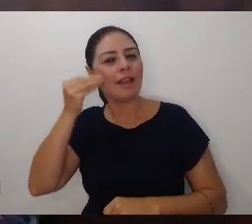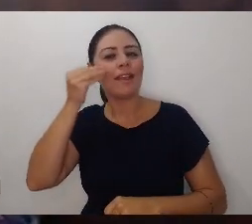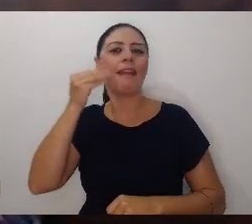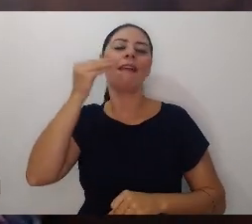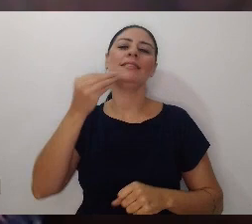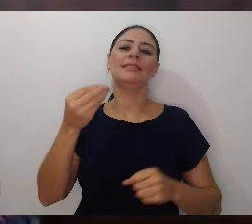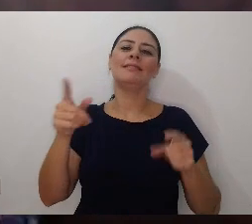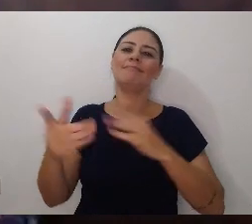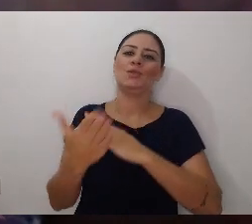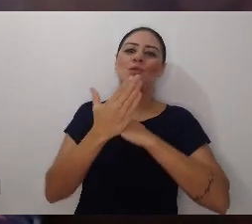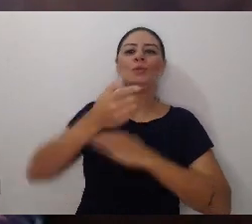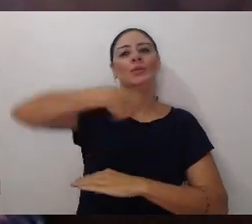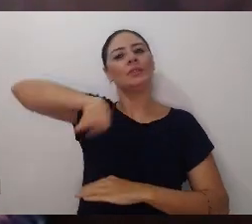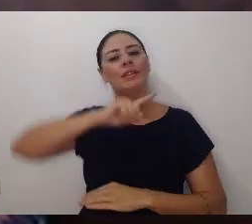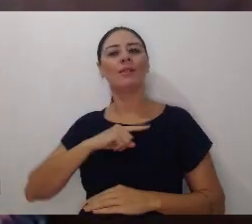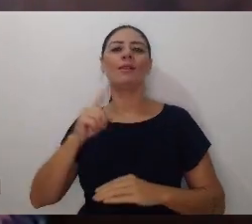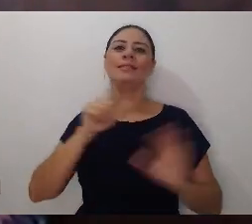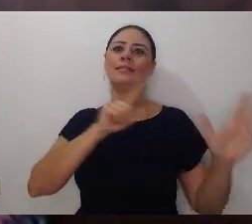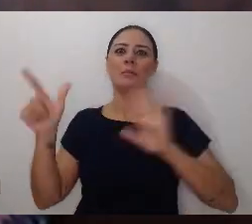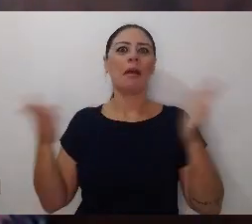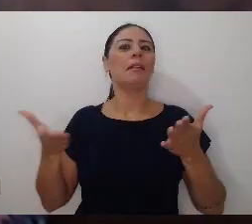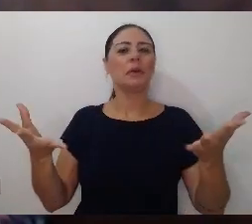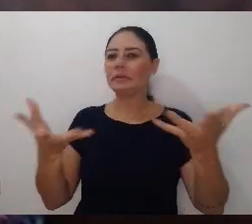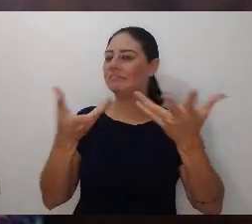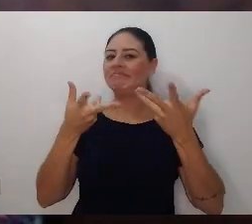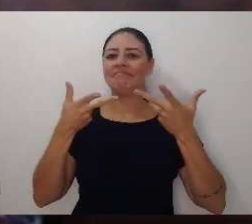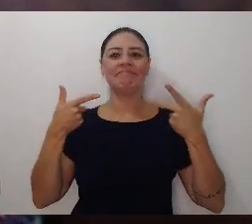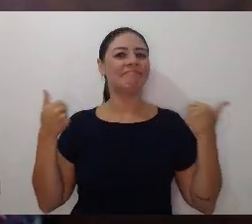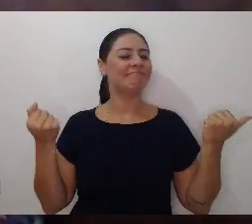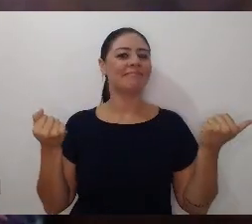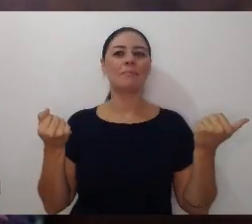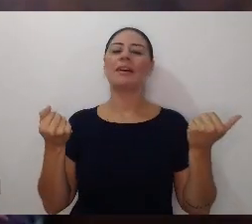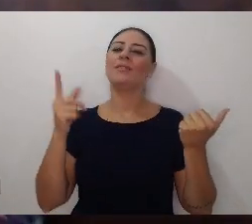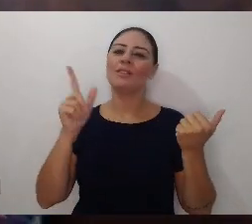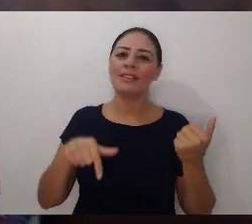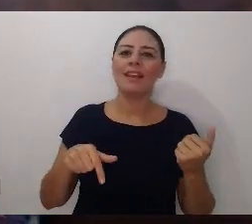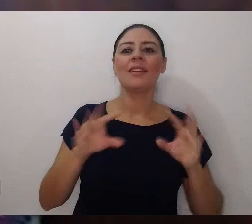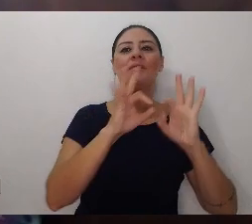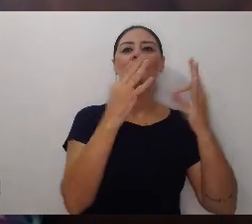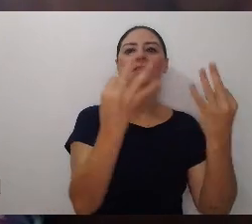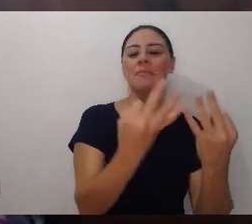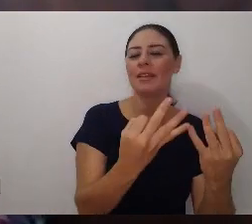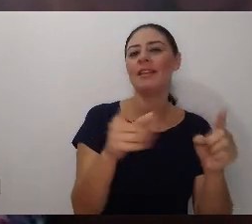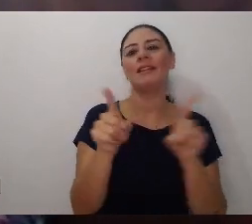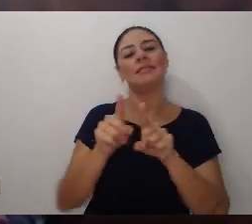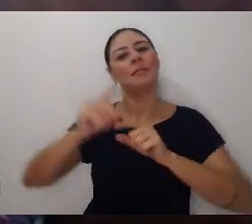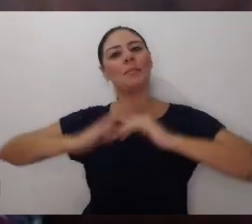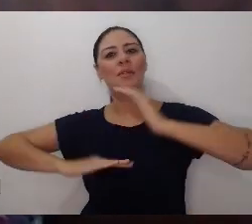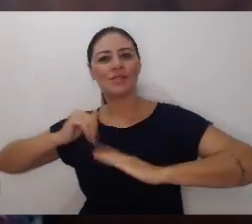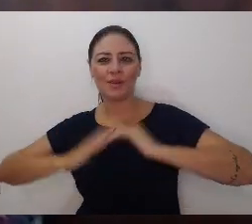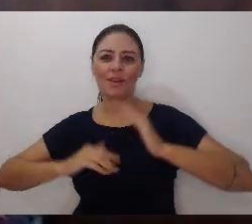da sua experiência, nos ajudando, né, e o quanto essa semana foi enriquecedora está sendo para as